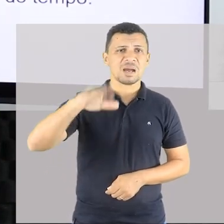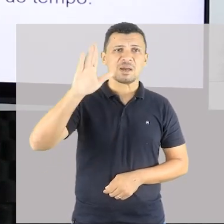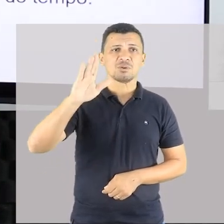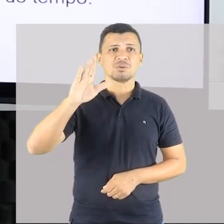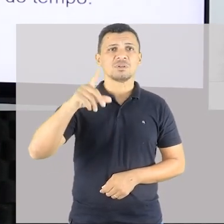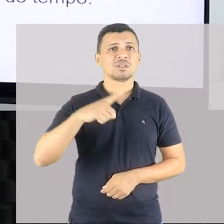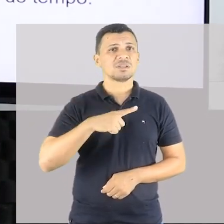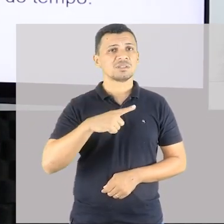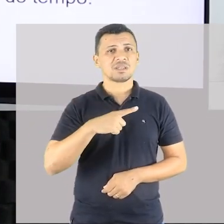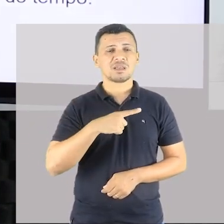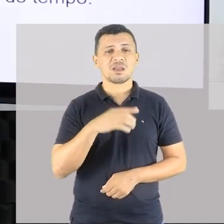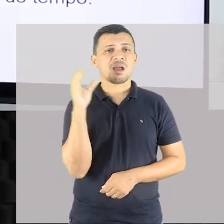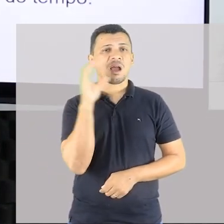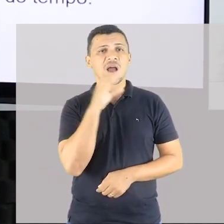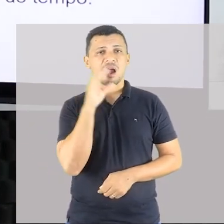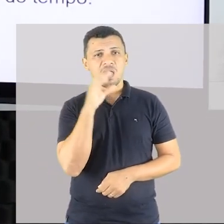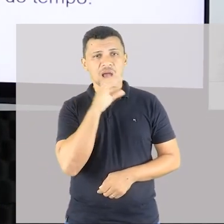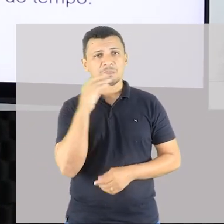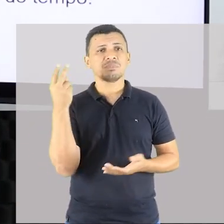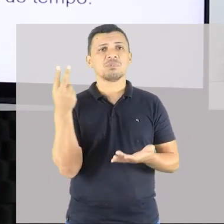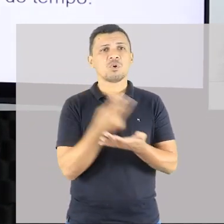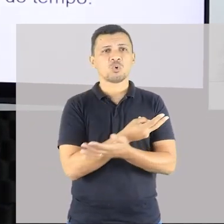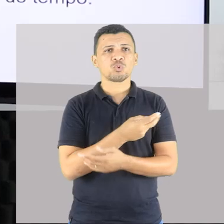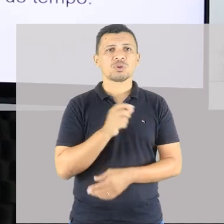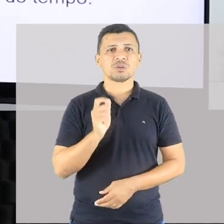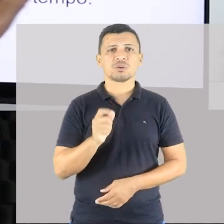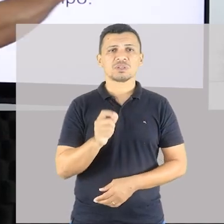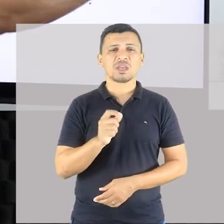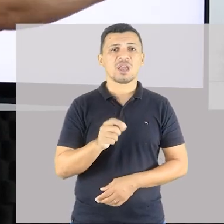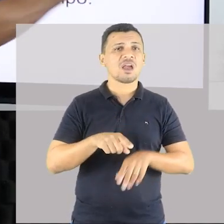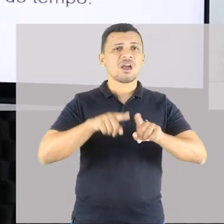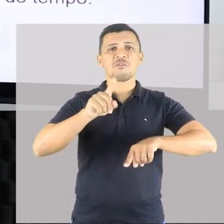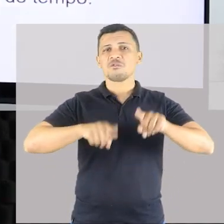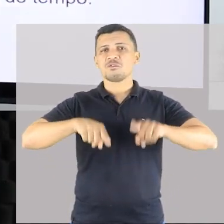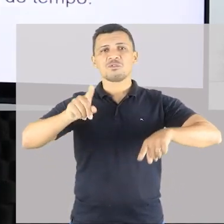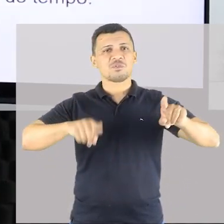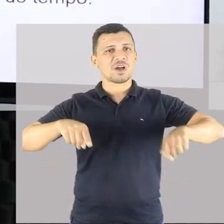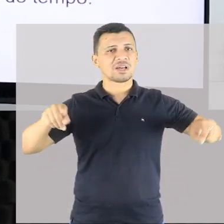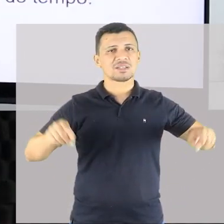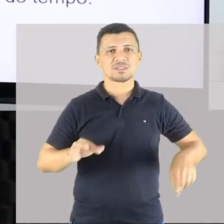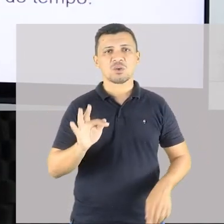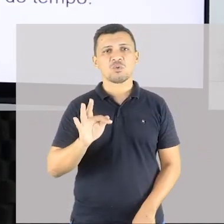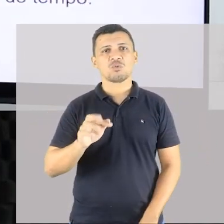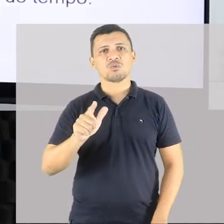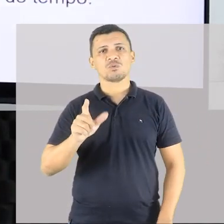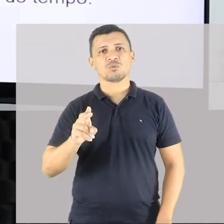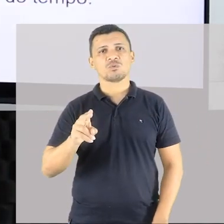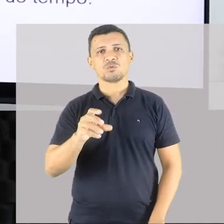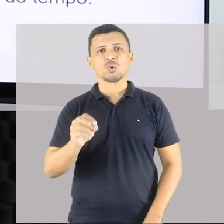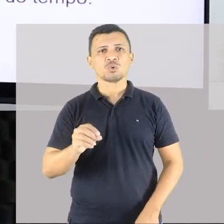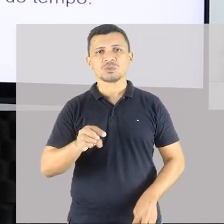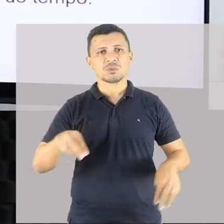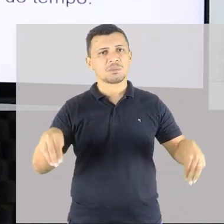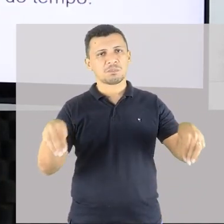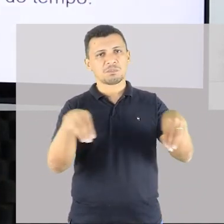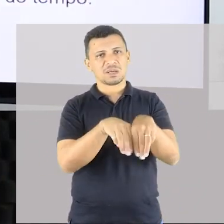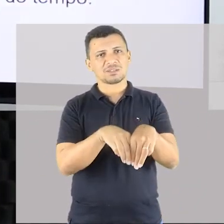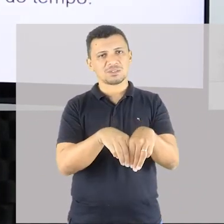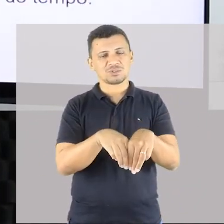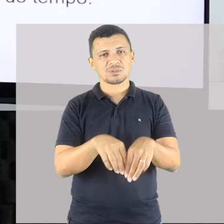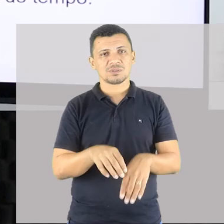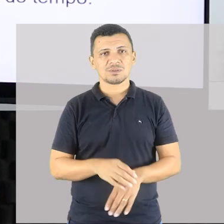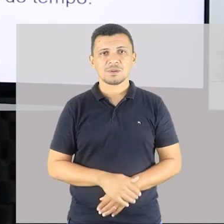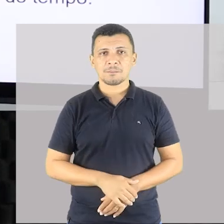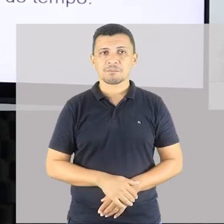quanto mais rápido ocorrer a variação do fluxo magnético. Epa!